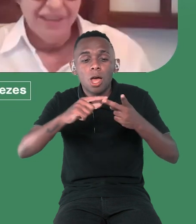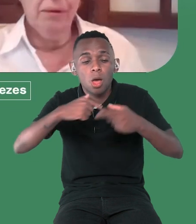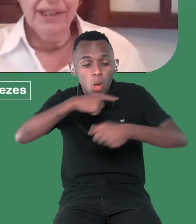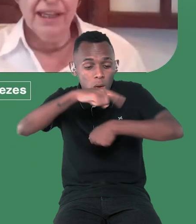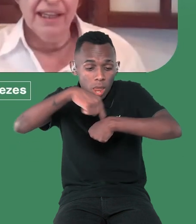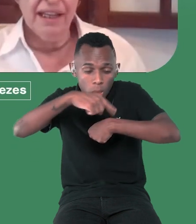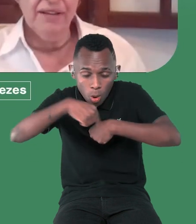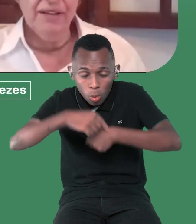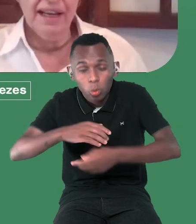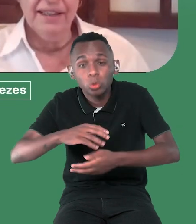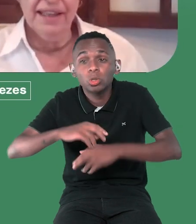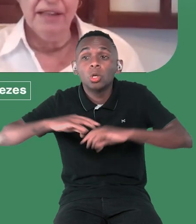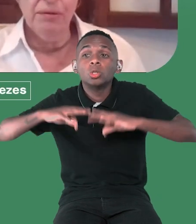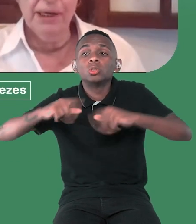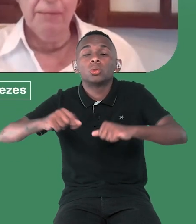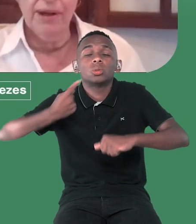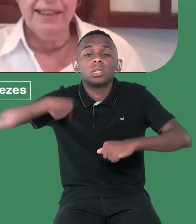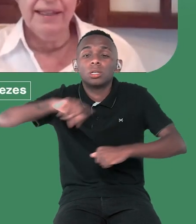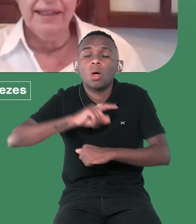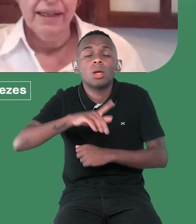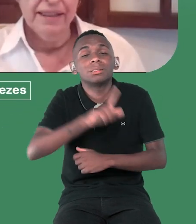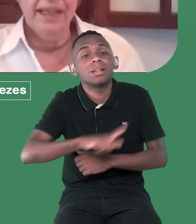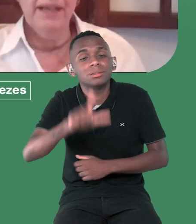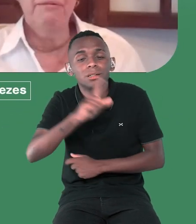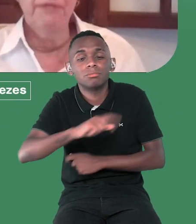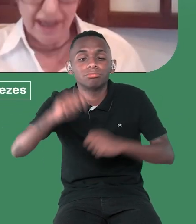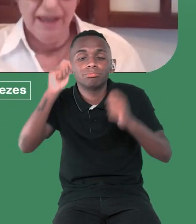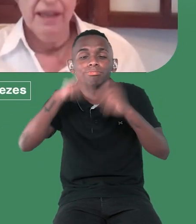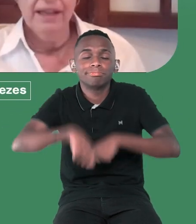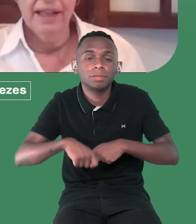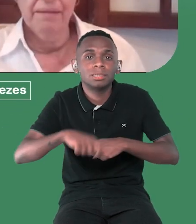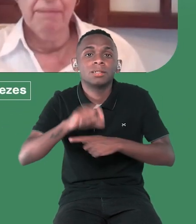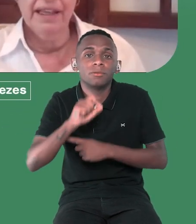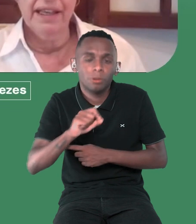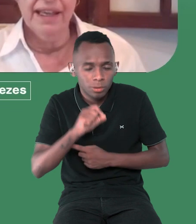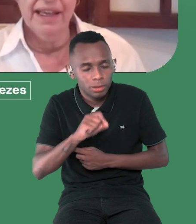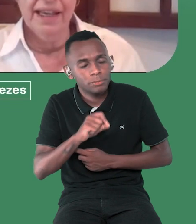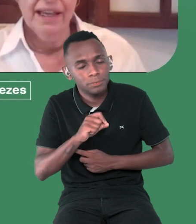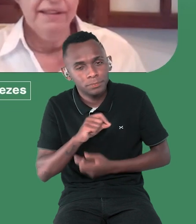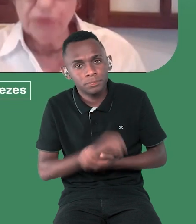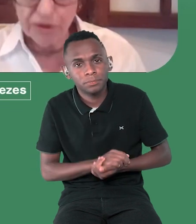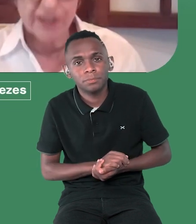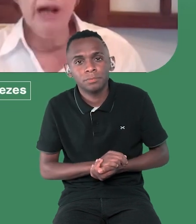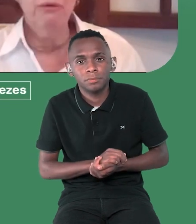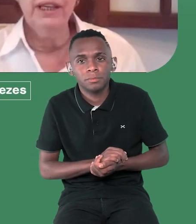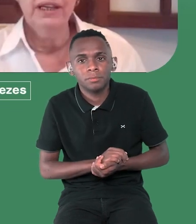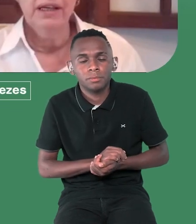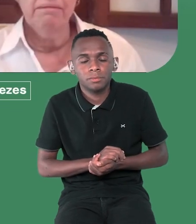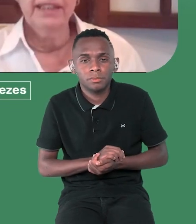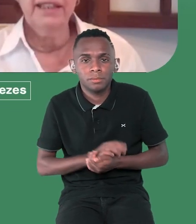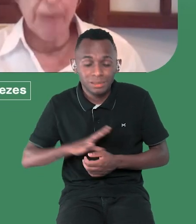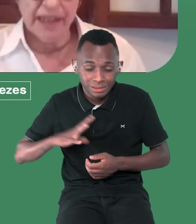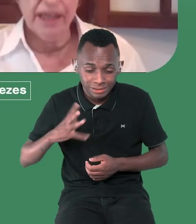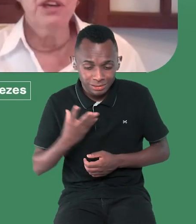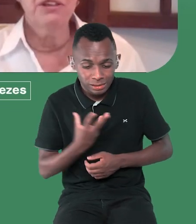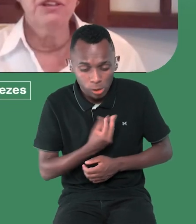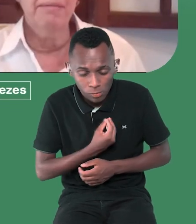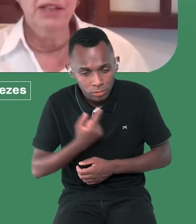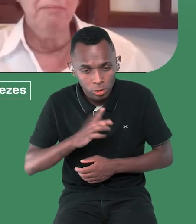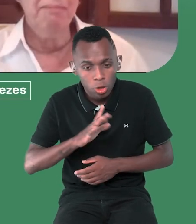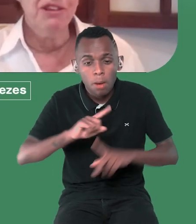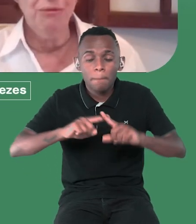O que aumenta também o compromisso, né, da coisa. Mas é isso, é uma alegria